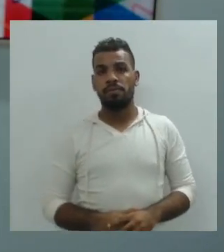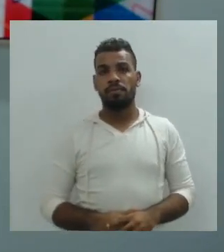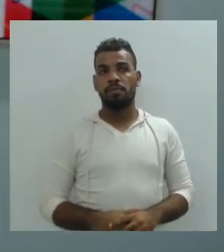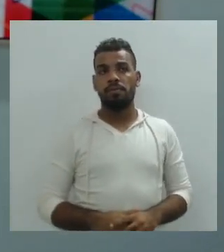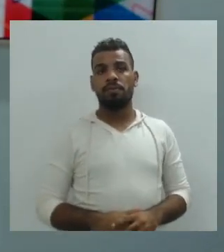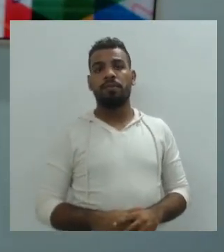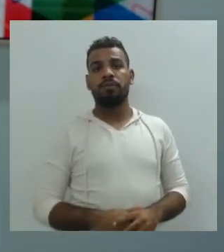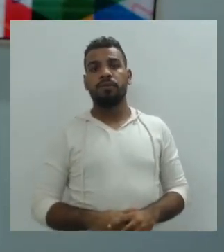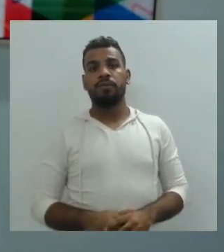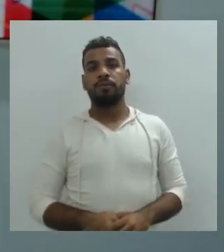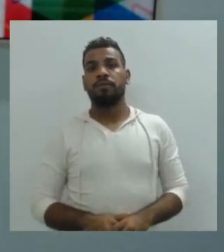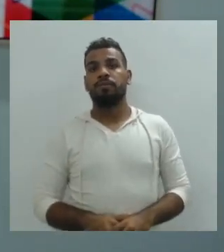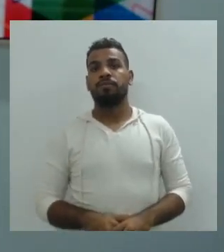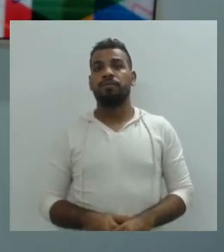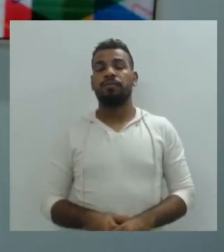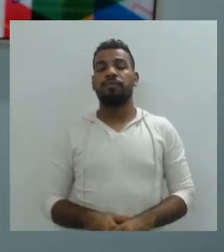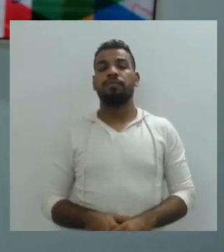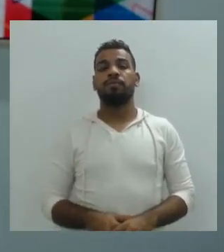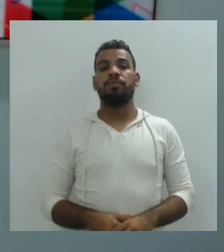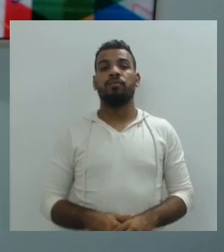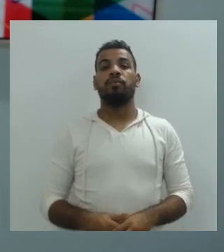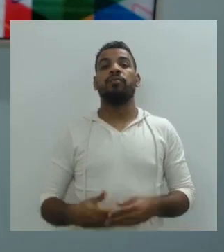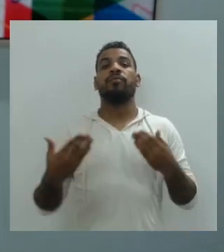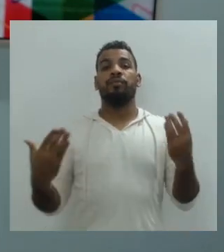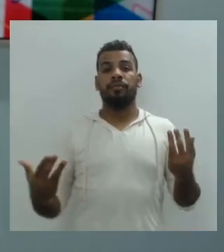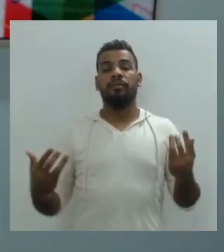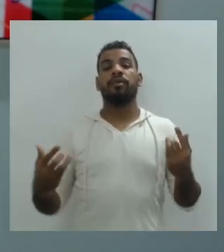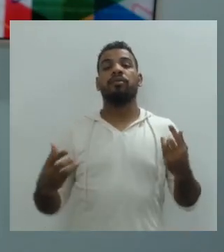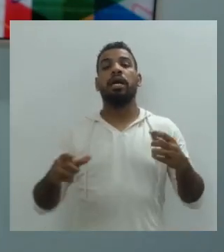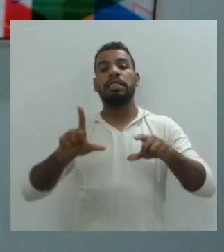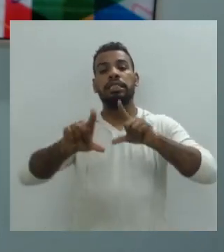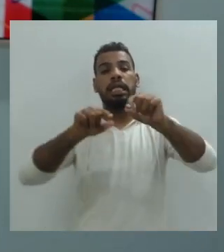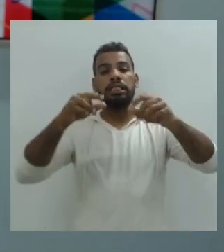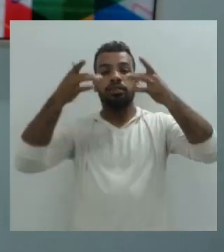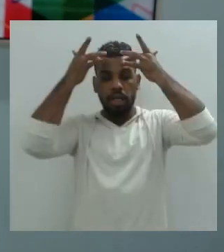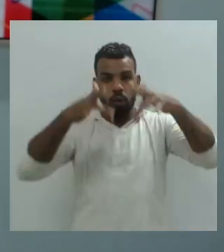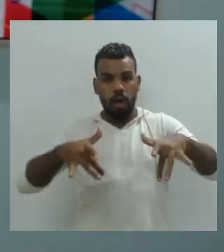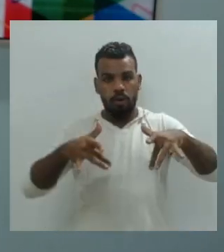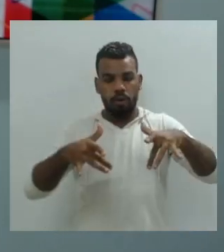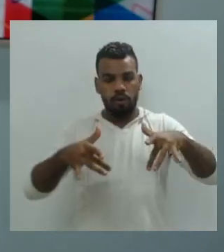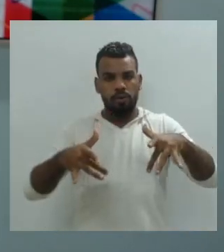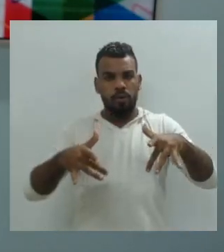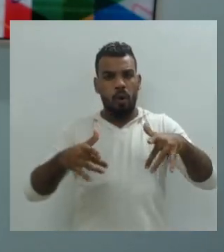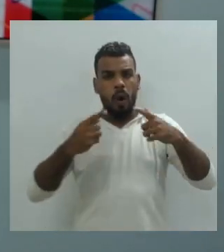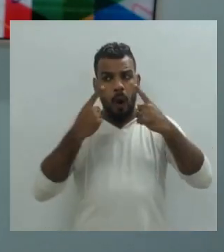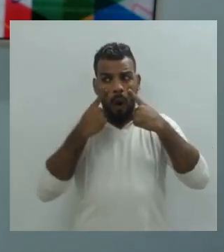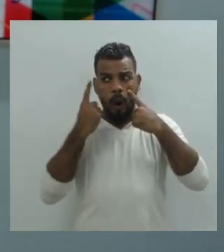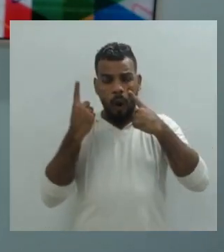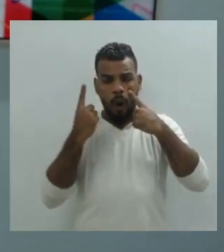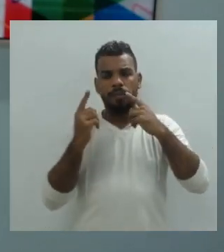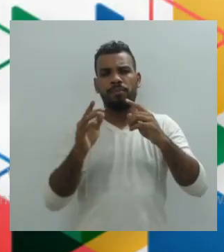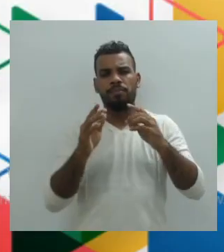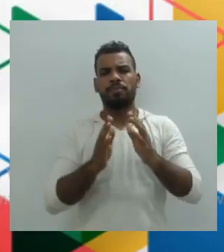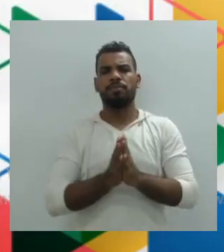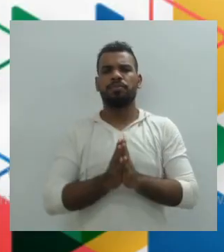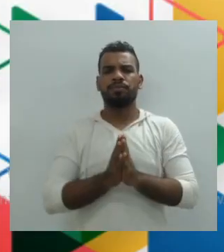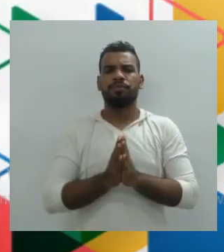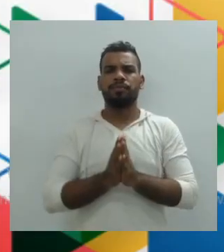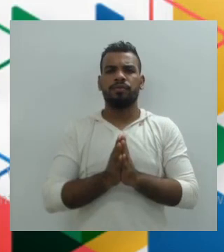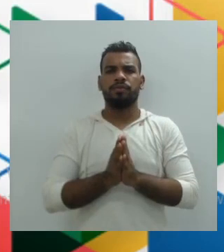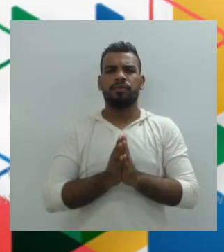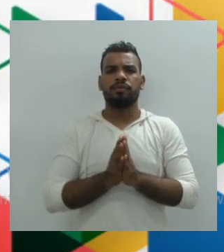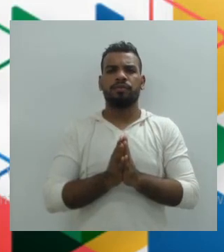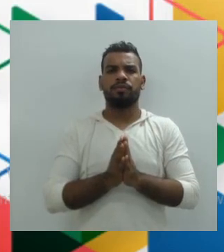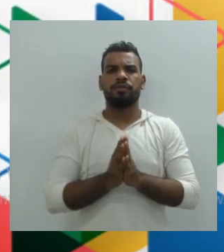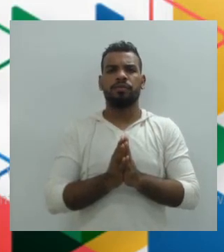você ficou conhecido como seleção natural. Observa a tela. Robertão, joga aí para o